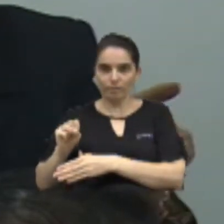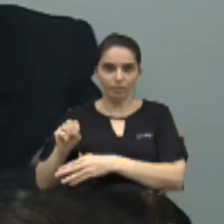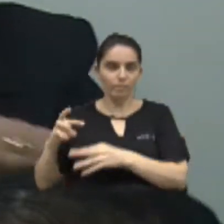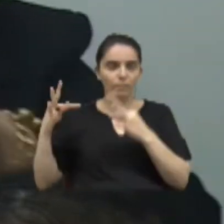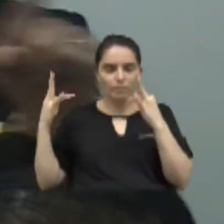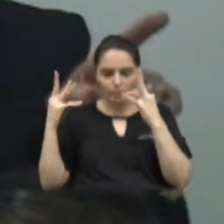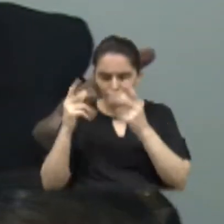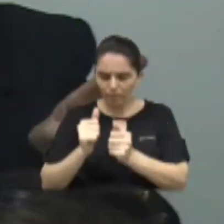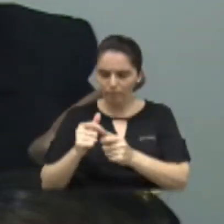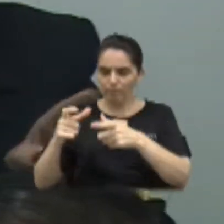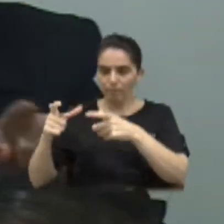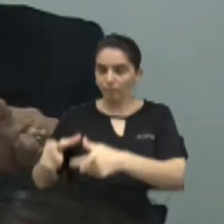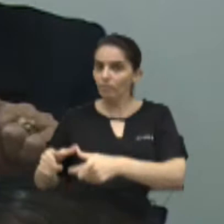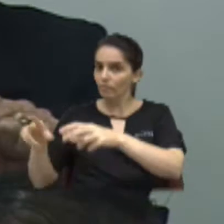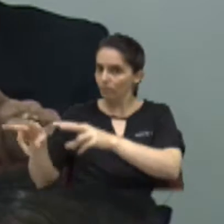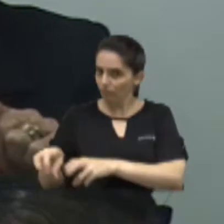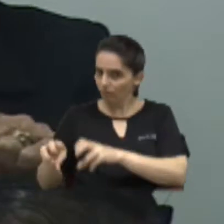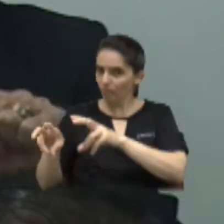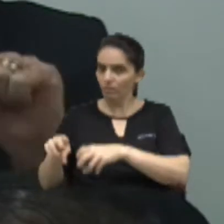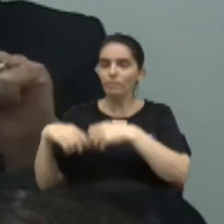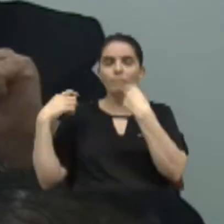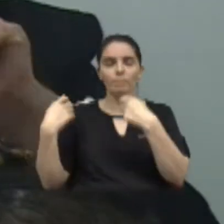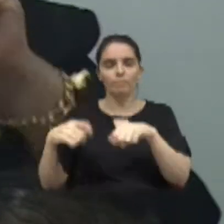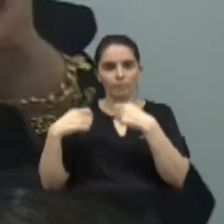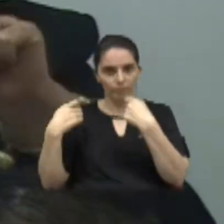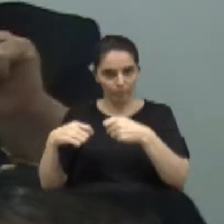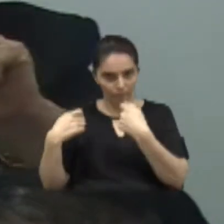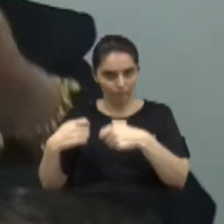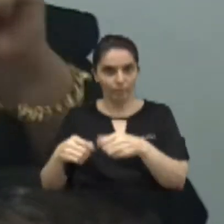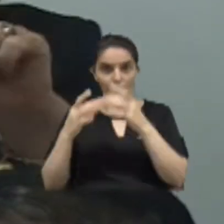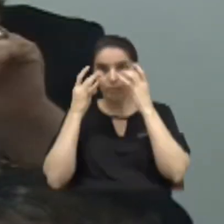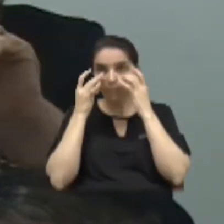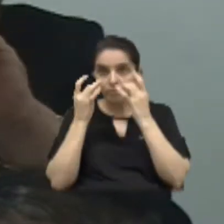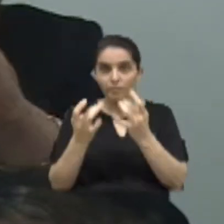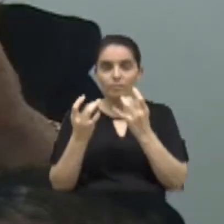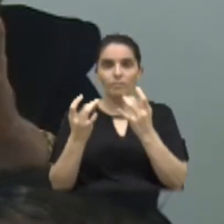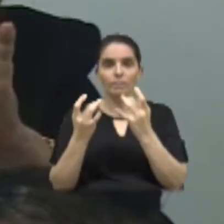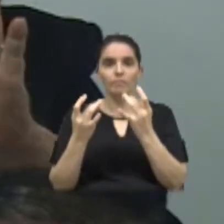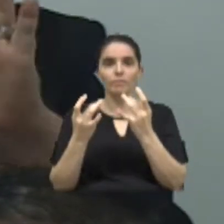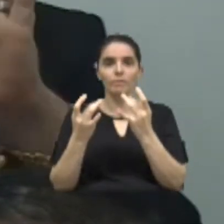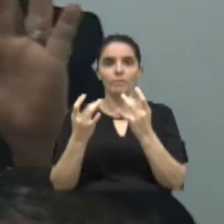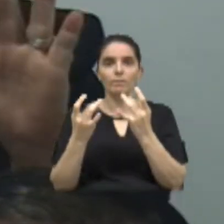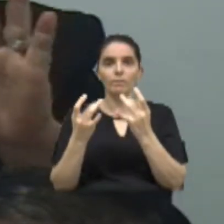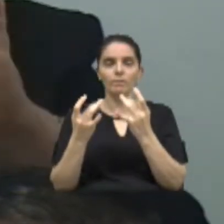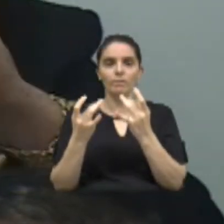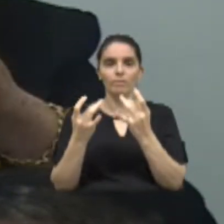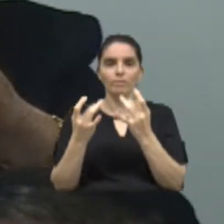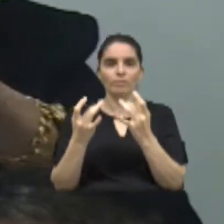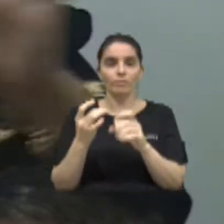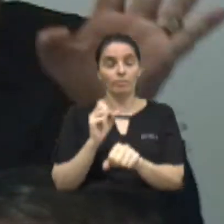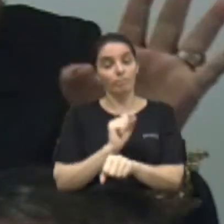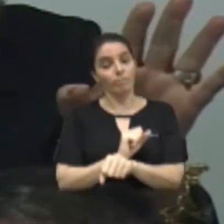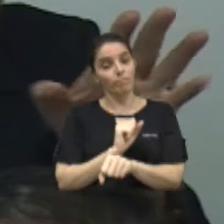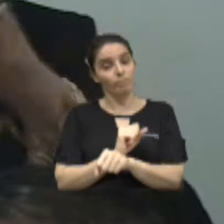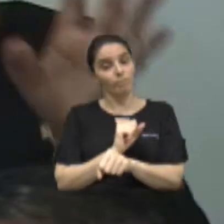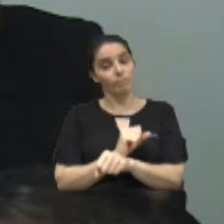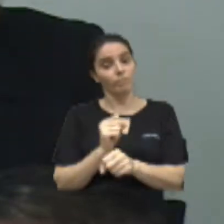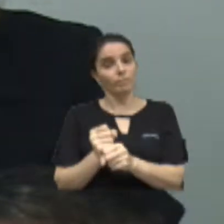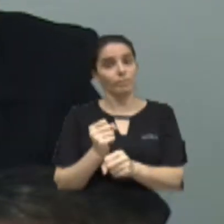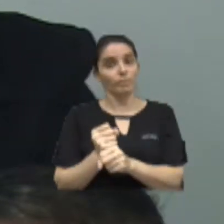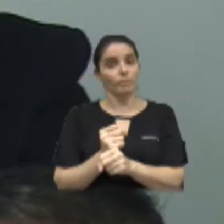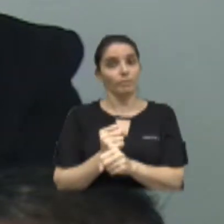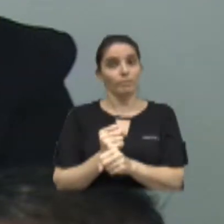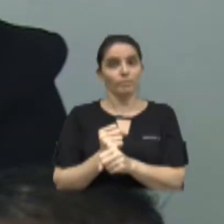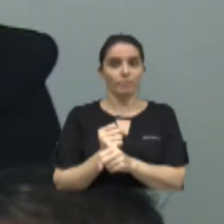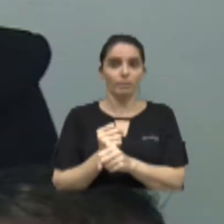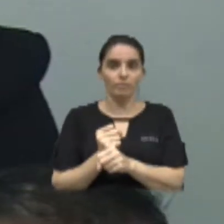a região, toda a área rural precisa ser vista com os olhos atentos do senhor prefeito. Vamos esperar esse ano que comece a enxergar, porque até agora